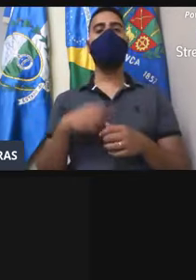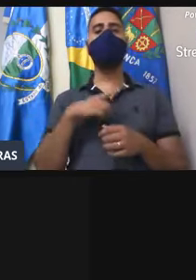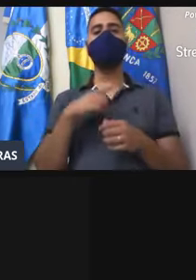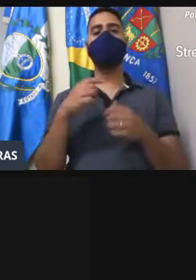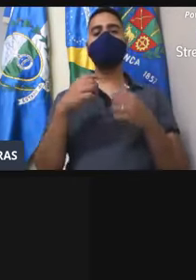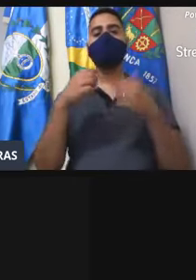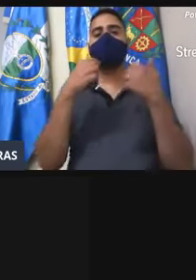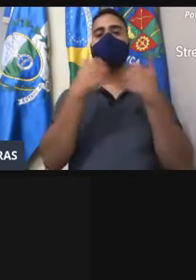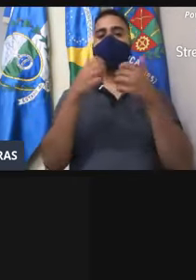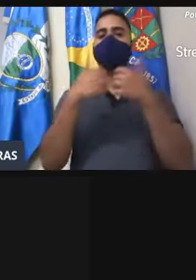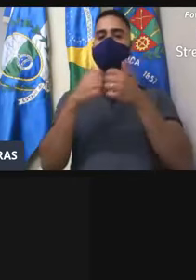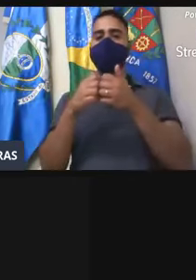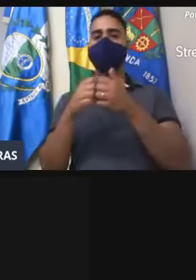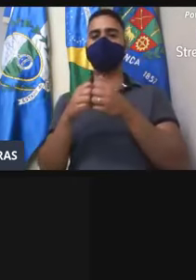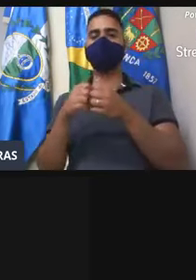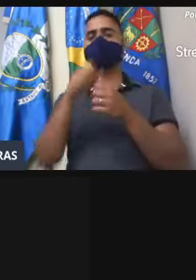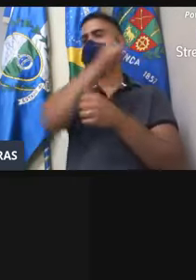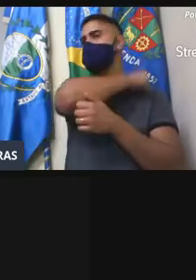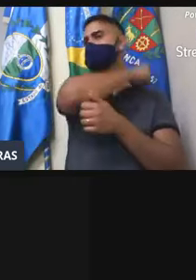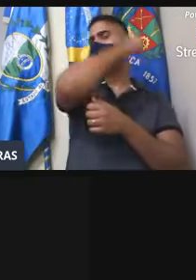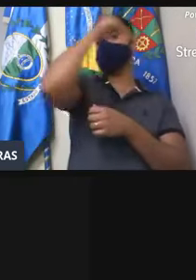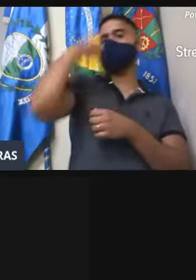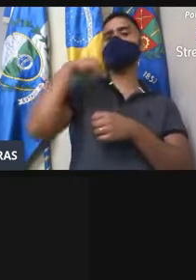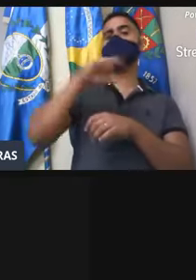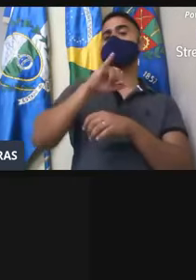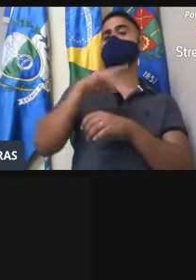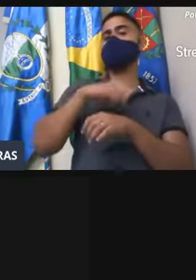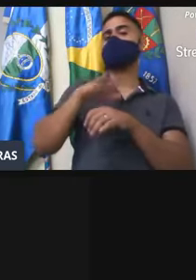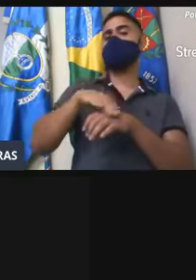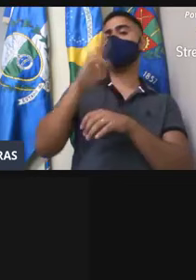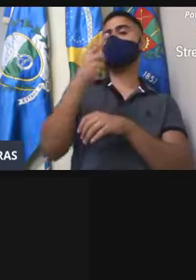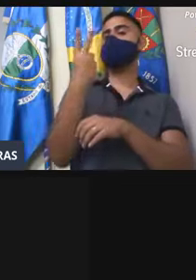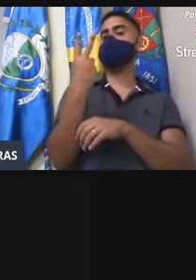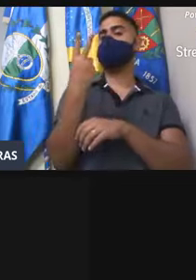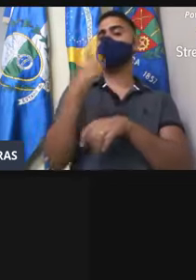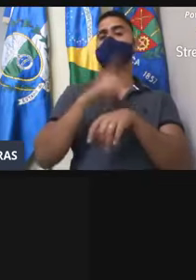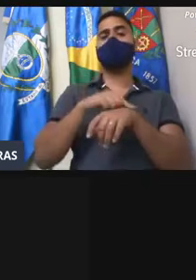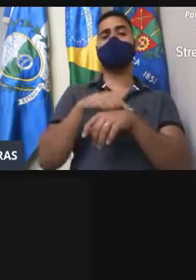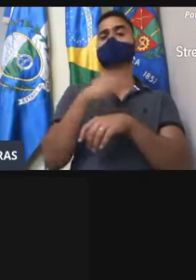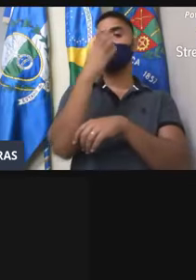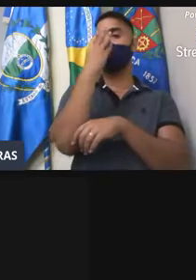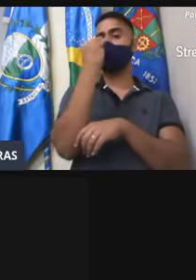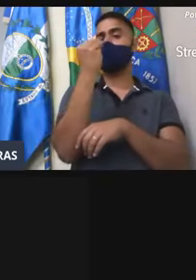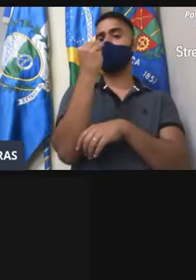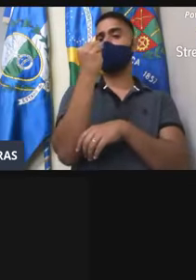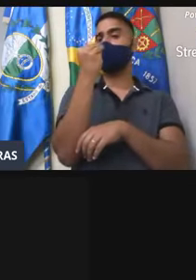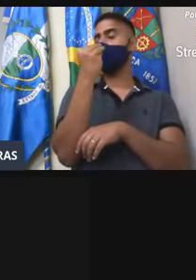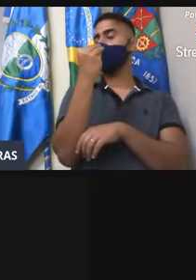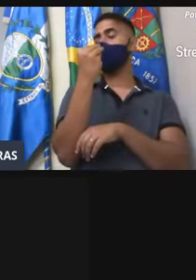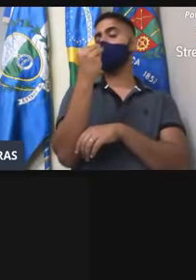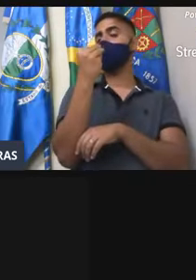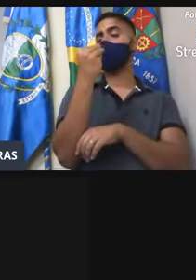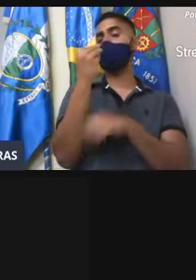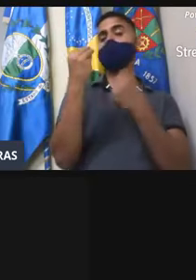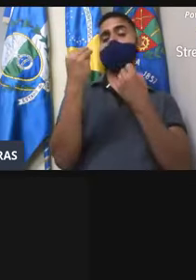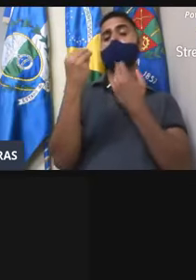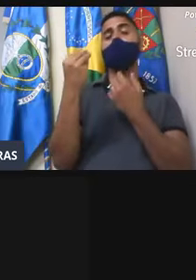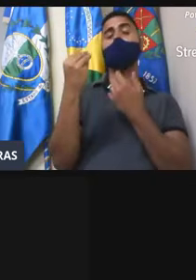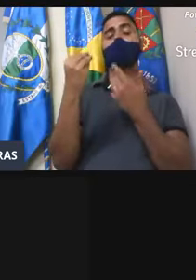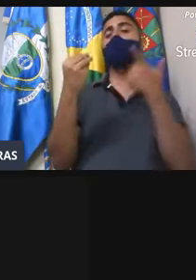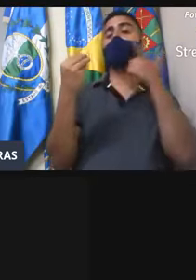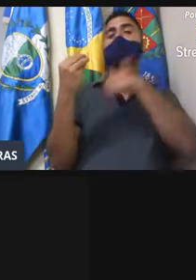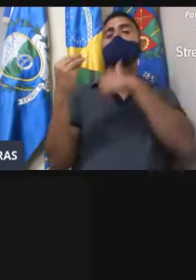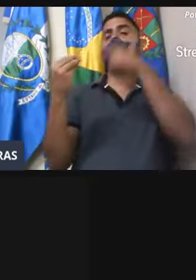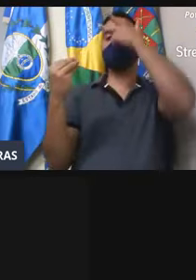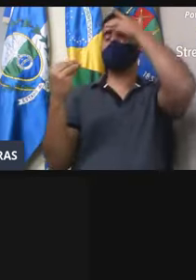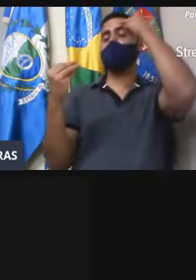Santa Isabel, se colocasse mais 2 horários com vans, né, atenderia perfeitamente